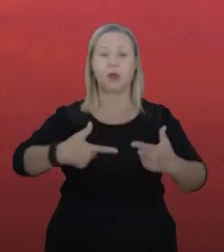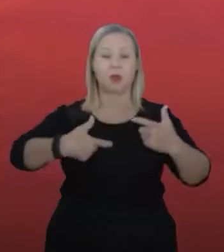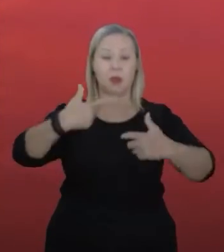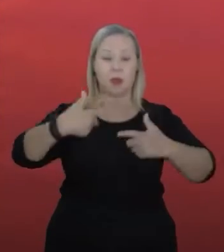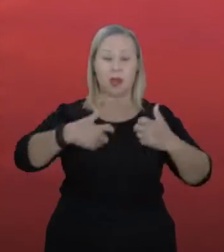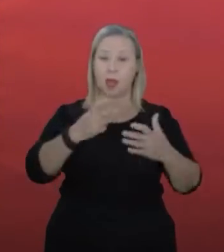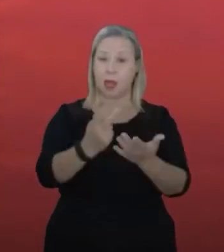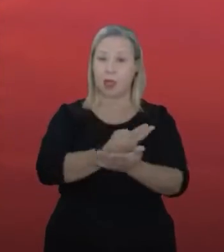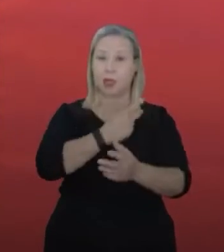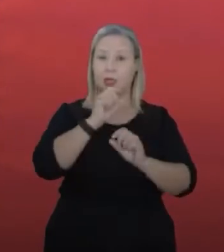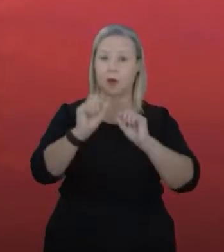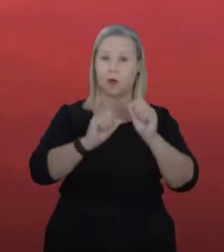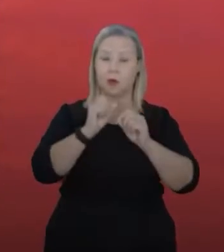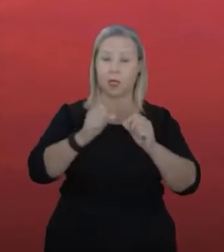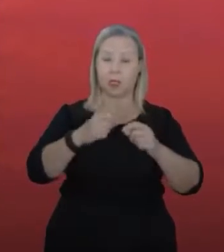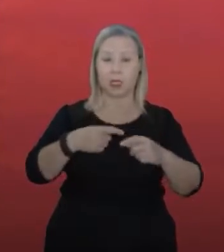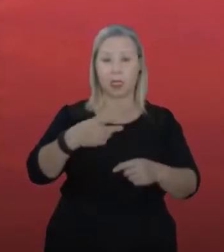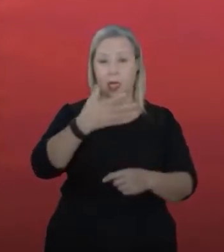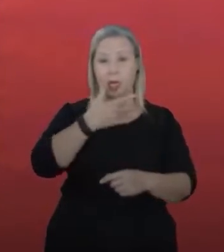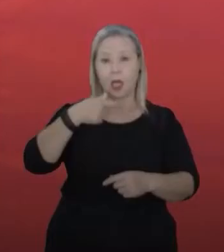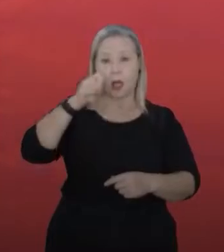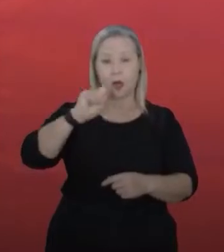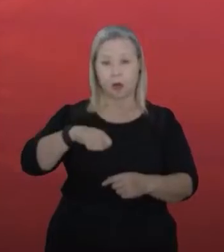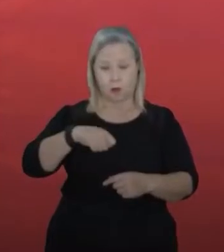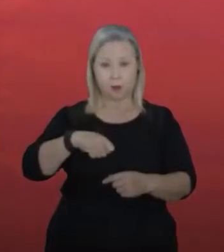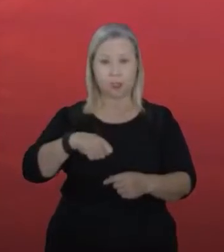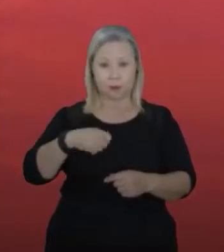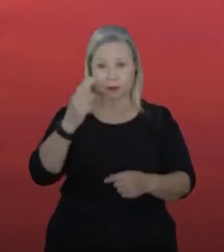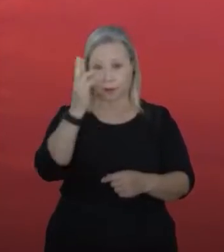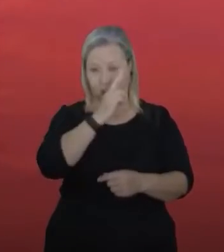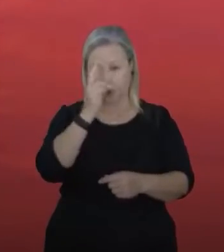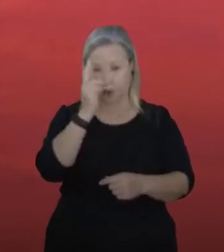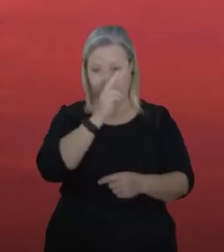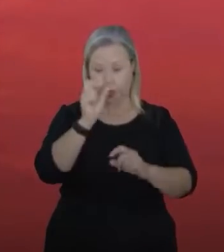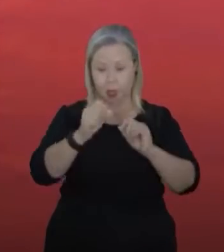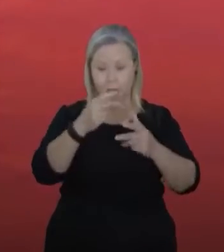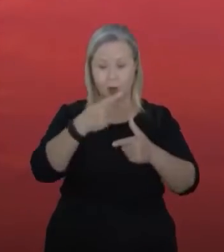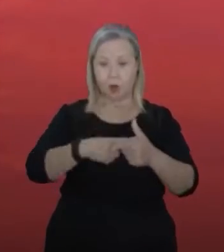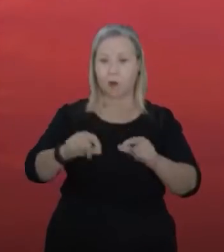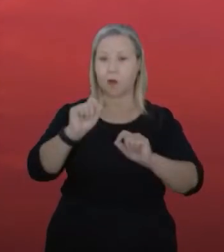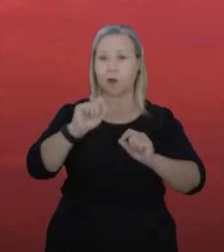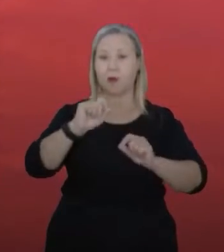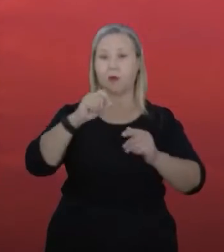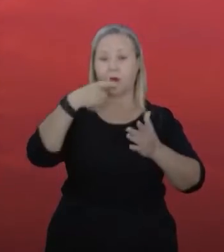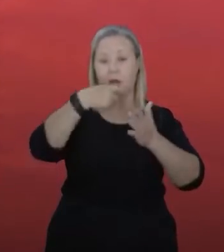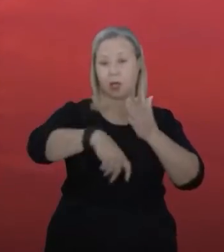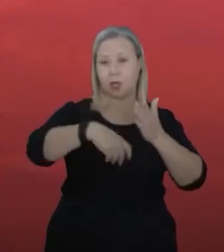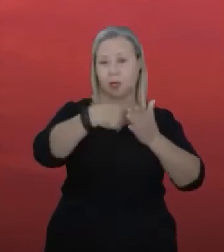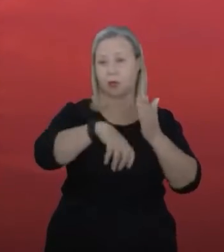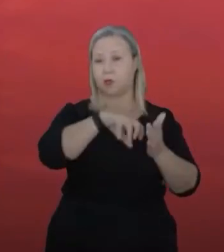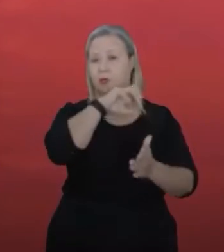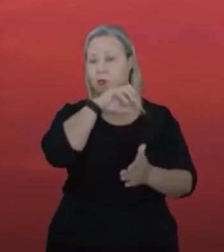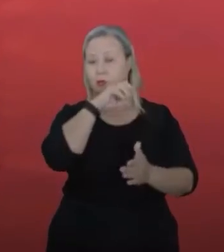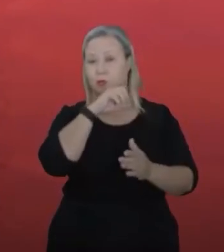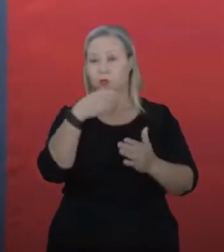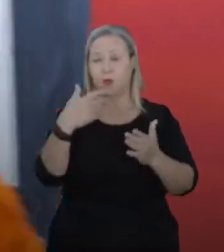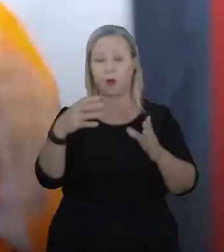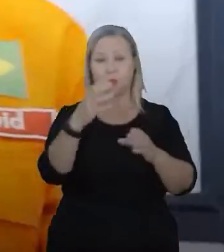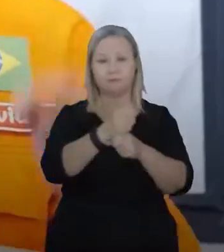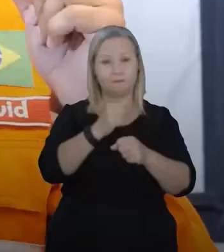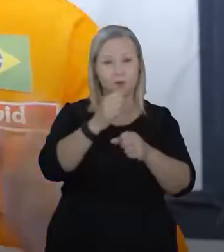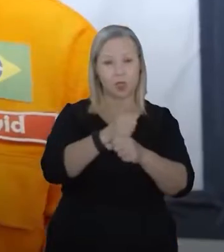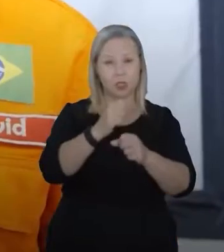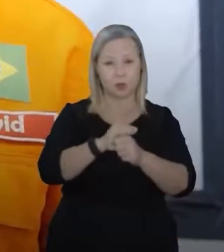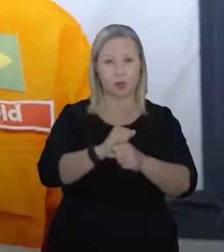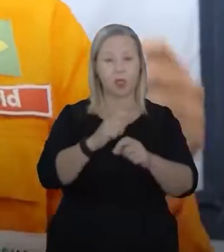Ucrânia que o problema não é dos impostos que incidem sobre esses derivados de petróleo mas sim a política de preços que